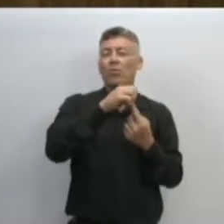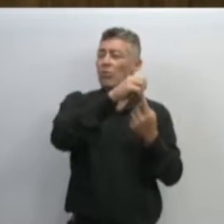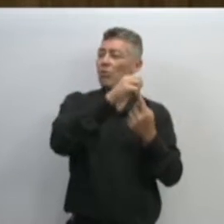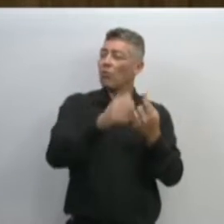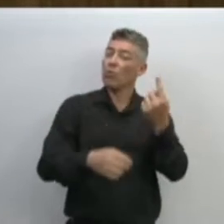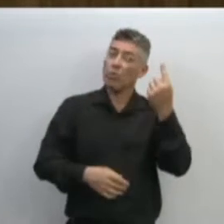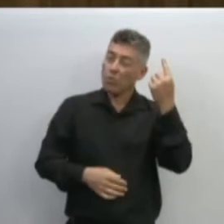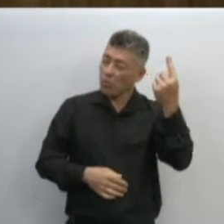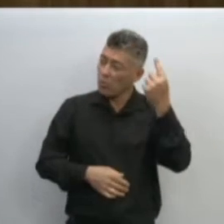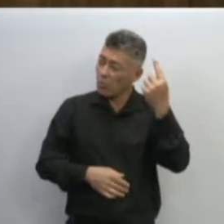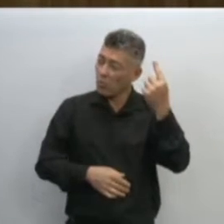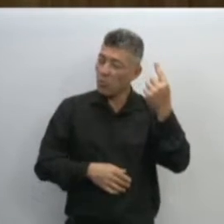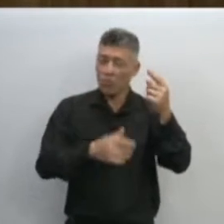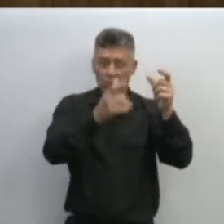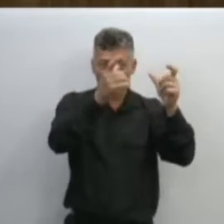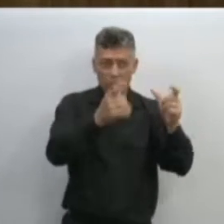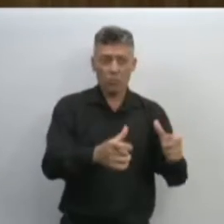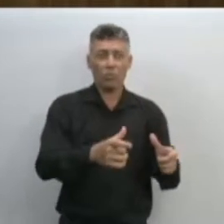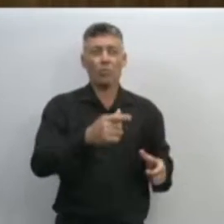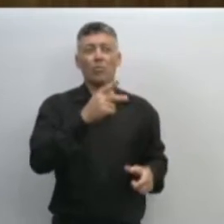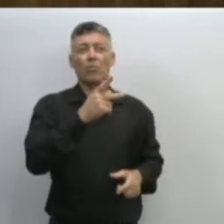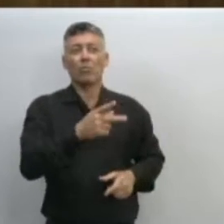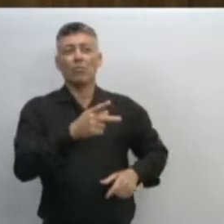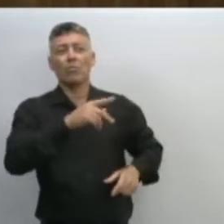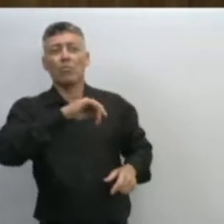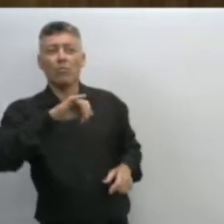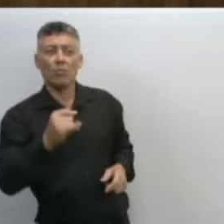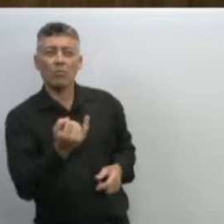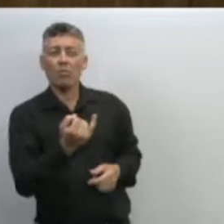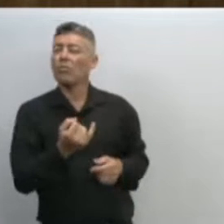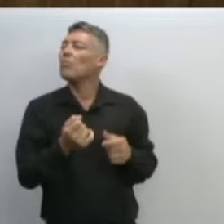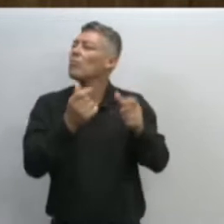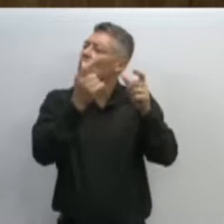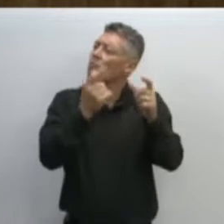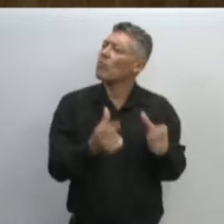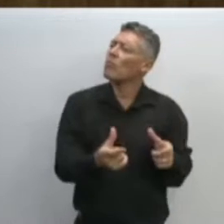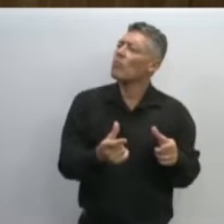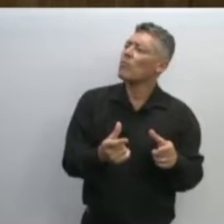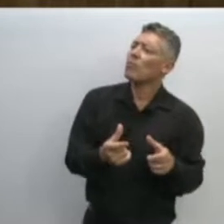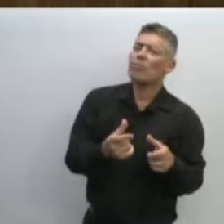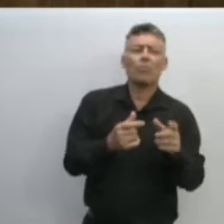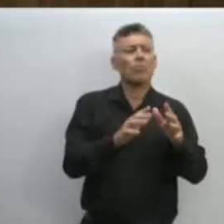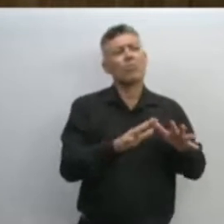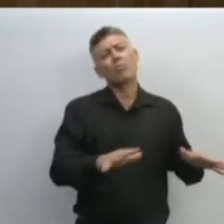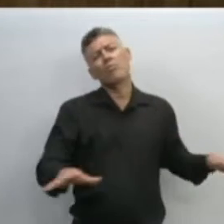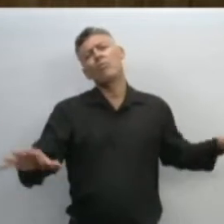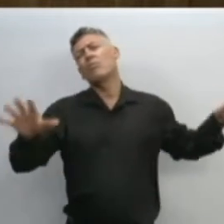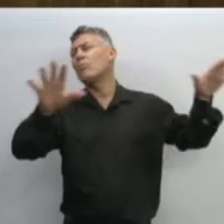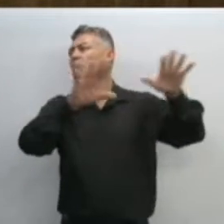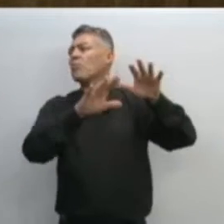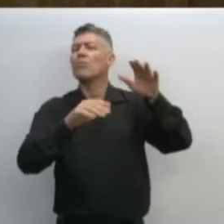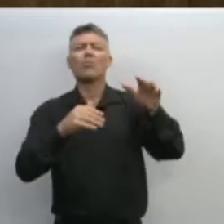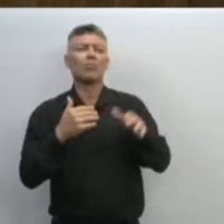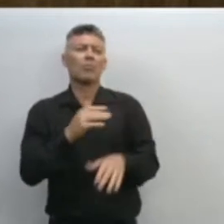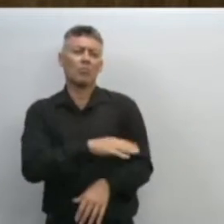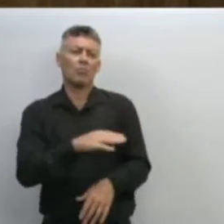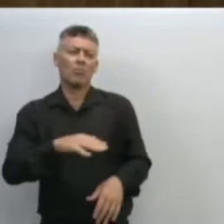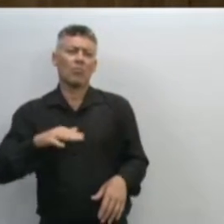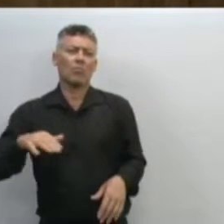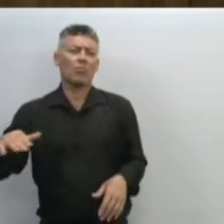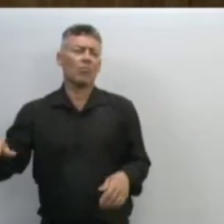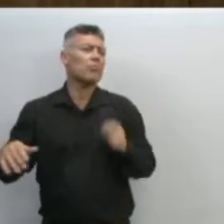vai comportar, eu repito aqui, não vai comportar o atendimento de todas as crianças que necessitem